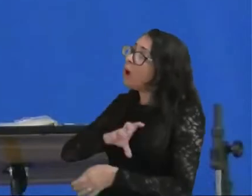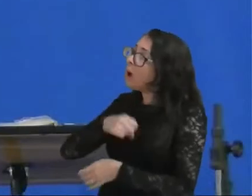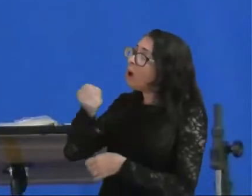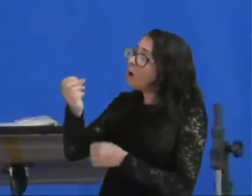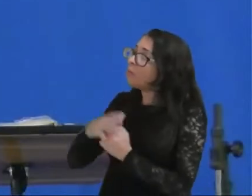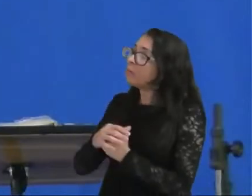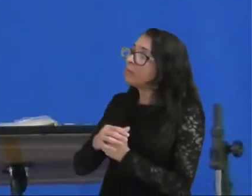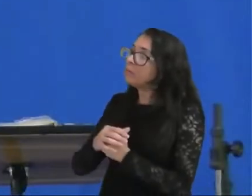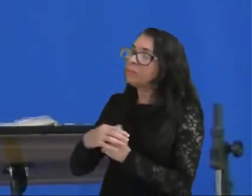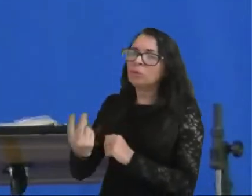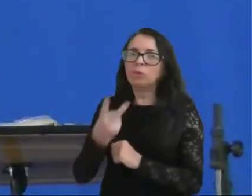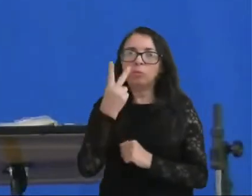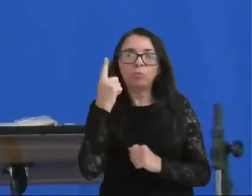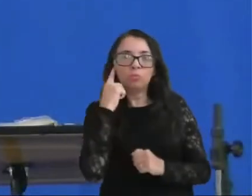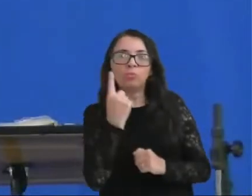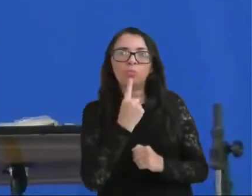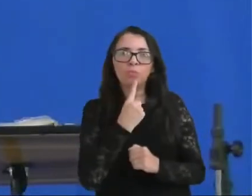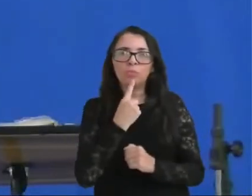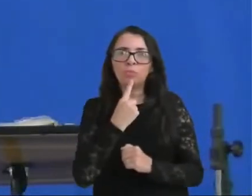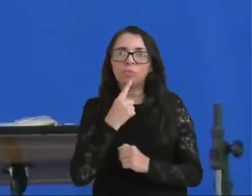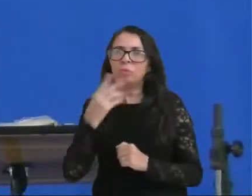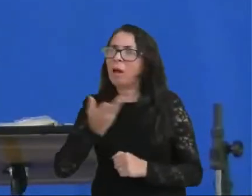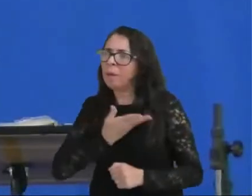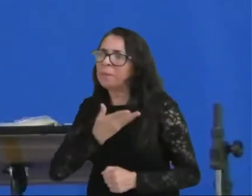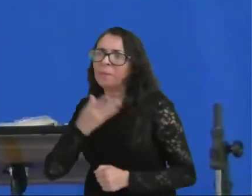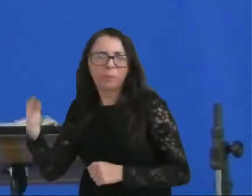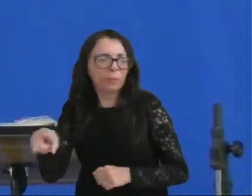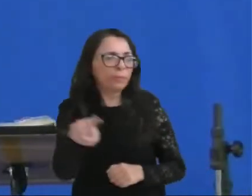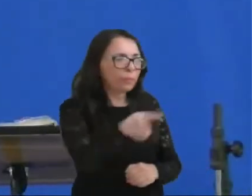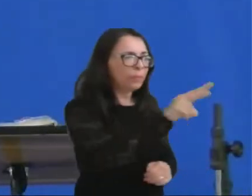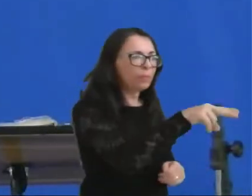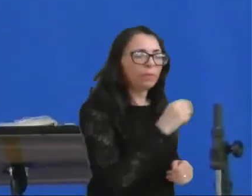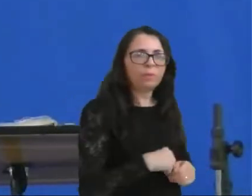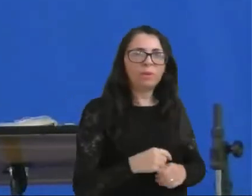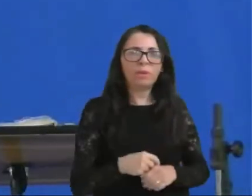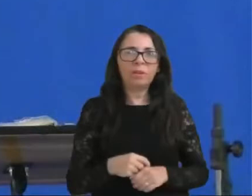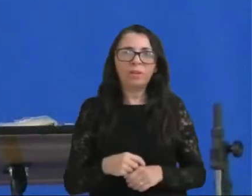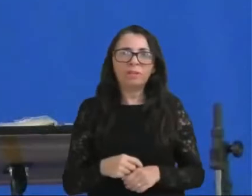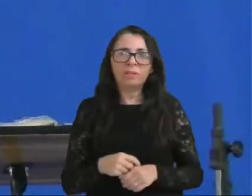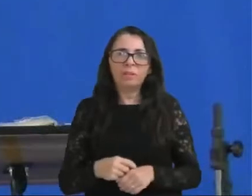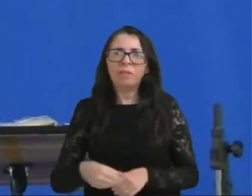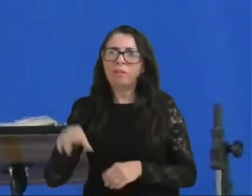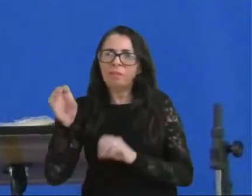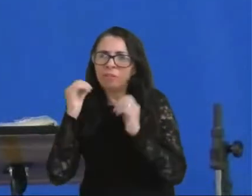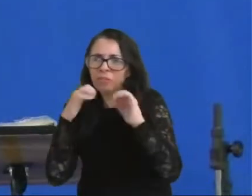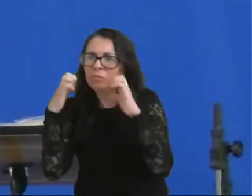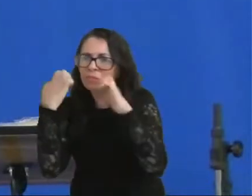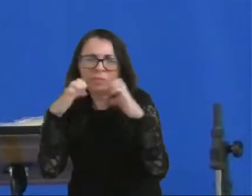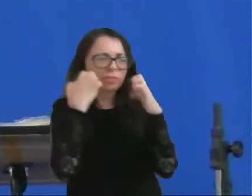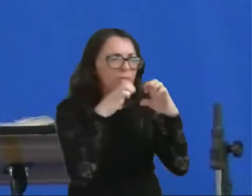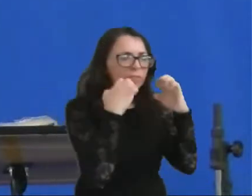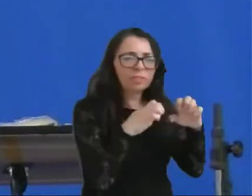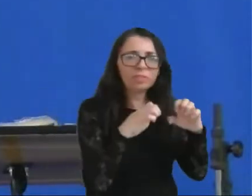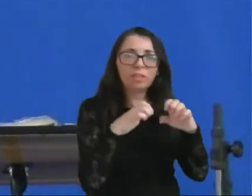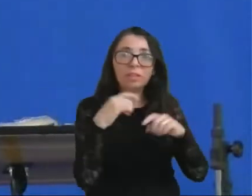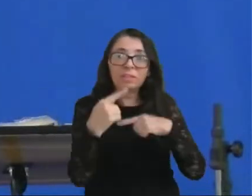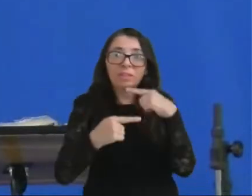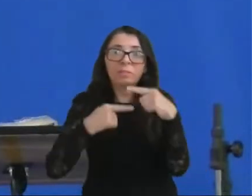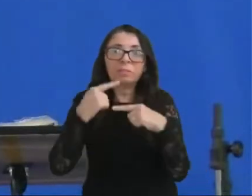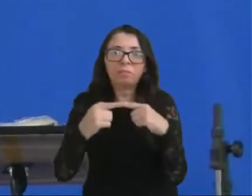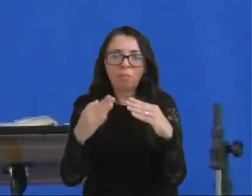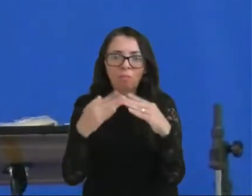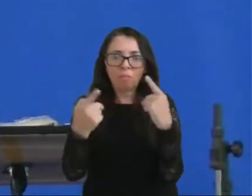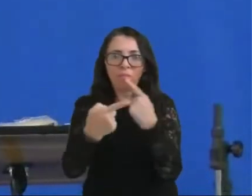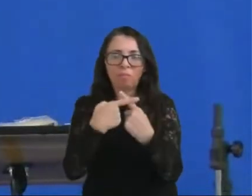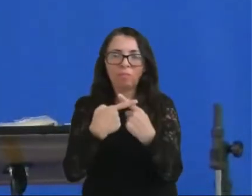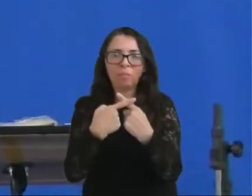preciso de igreja mais. Para ser crente, eu não preciso de ir à igreja. Cuidado, meu irmão. Isso é